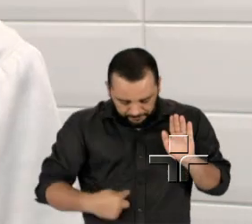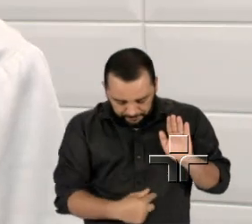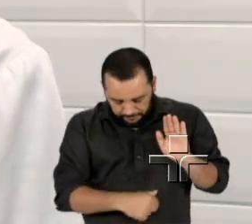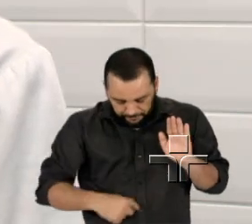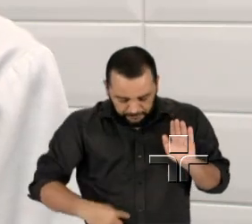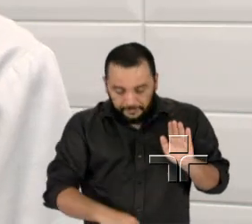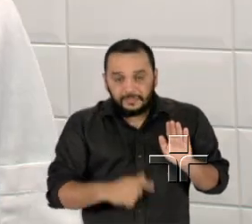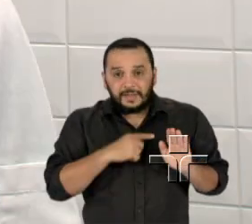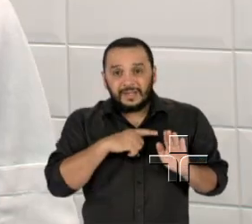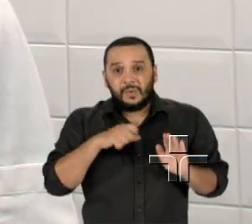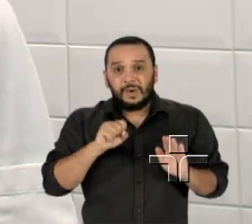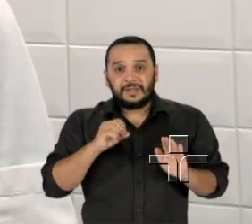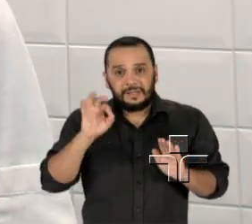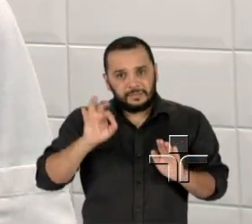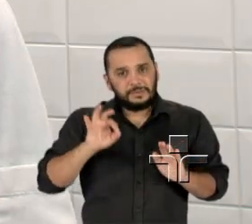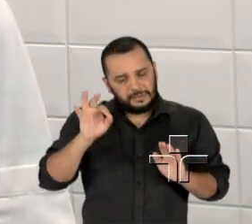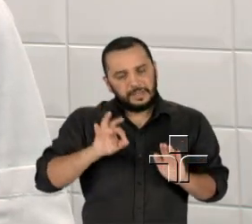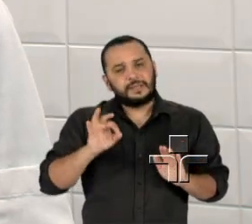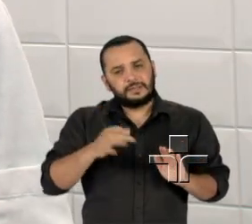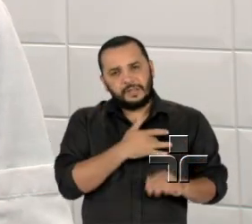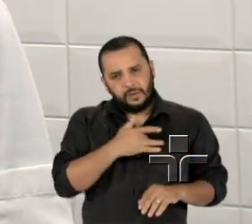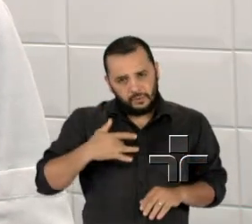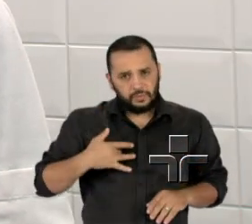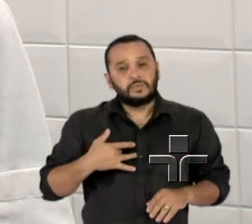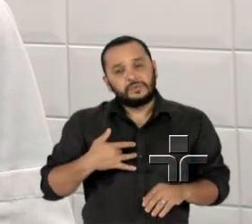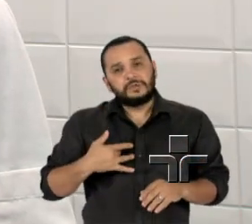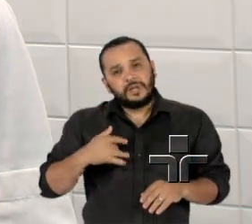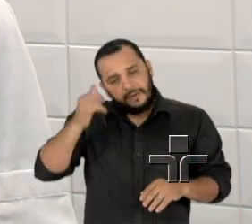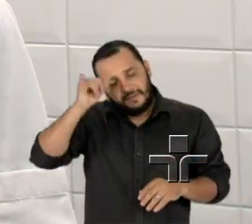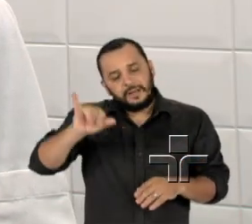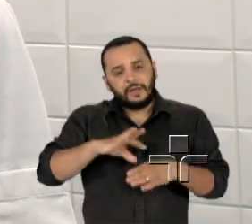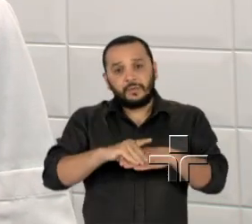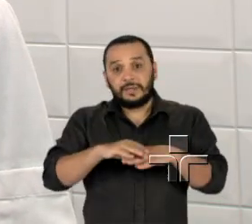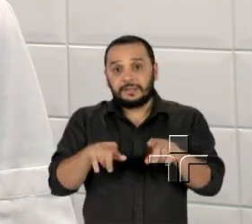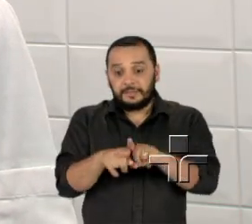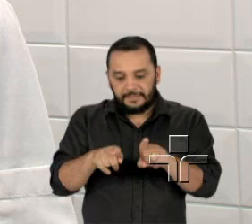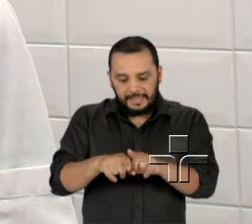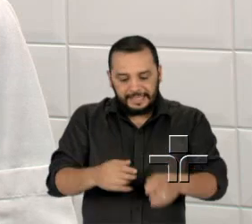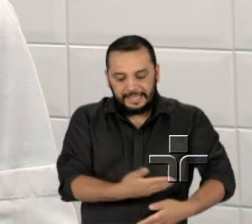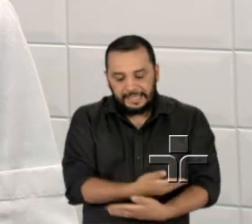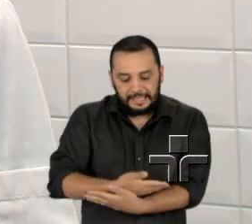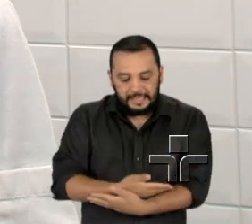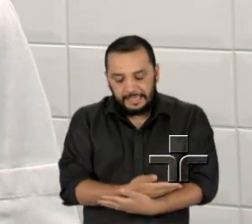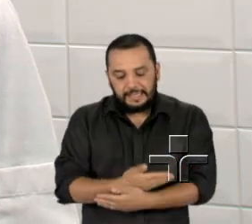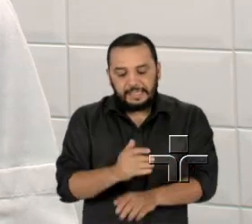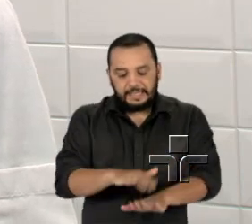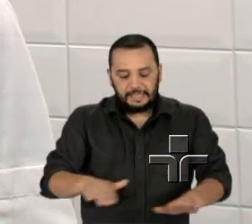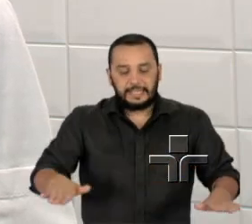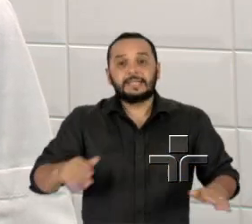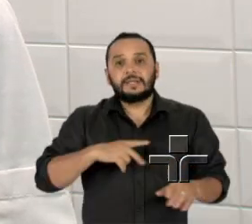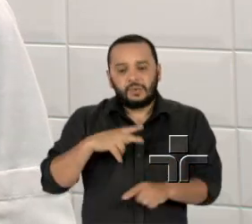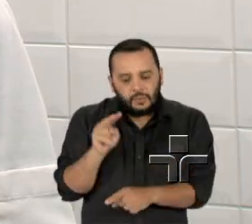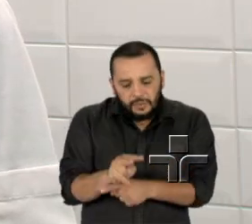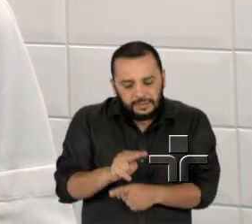saúde imunológica. Para as crianças é de extrema importância que a gente cuide, né, do intestino e da microbiota para que a saúde imunológica